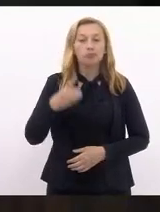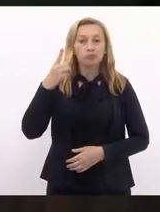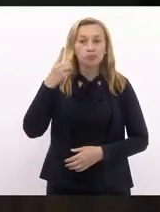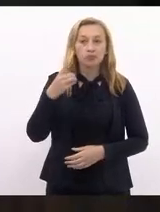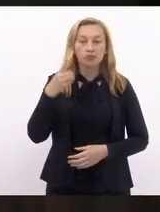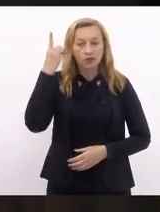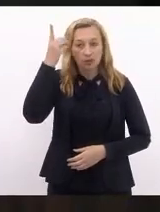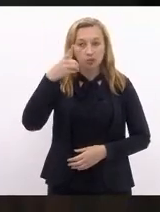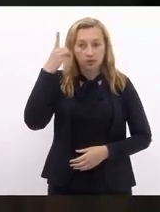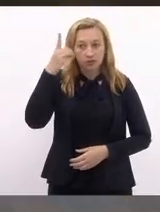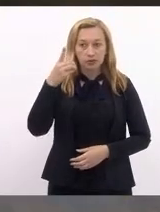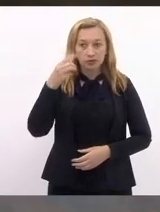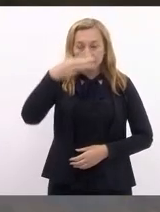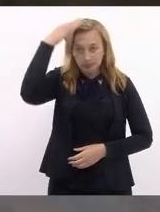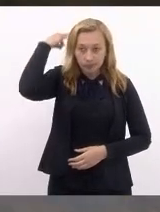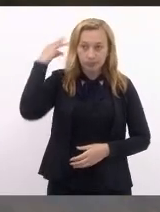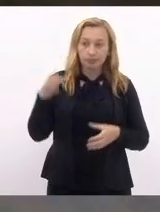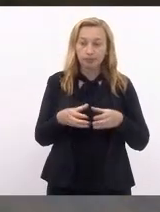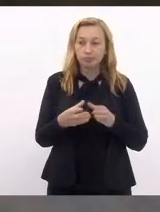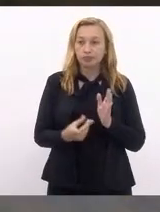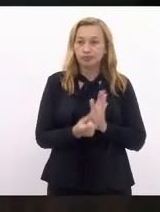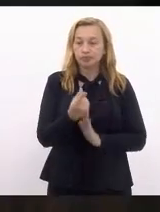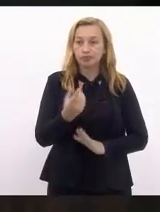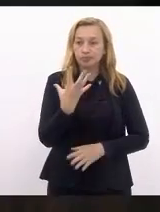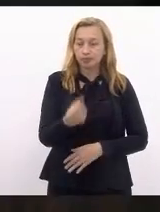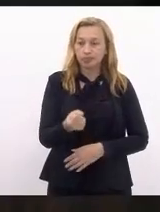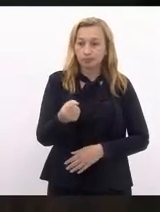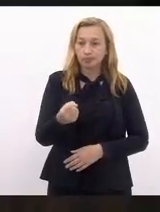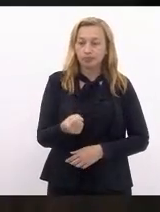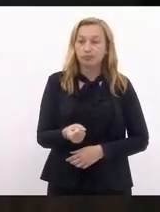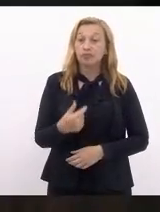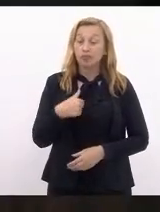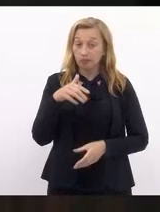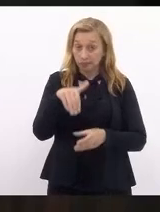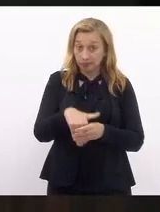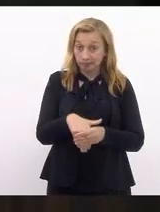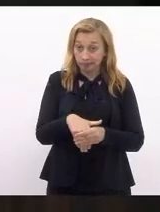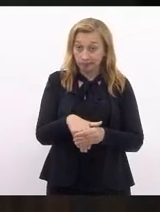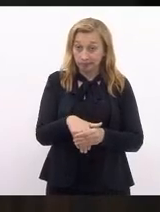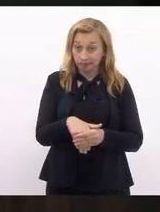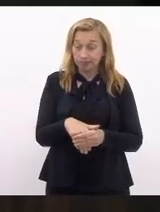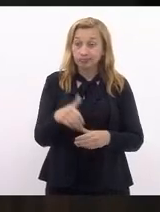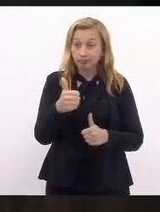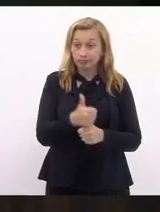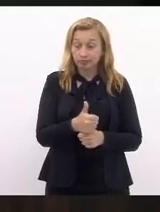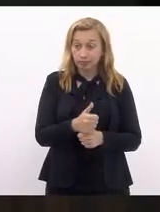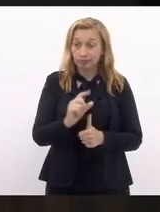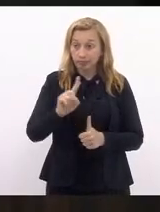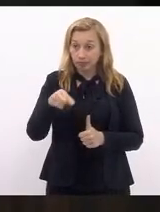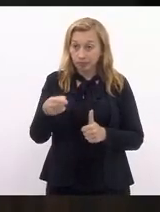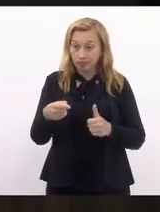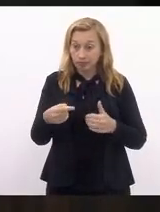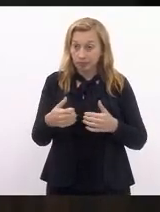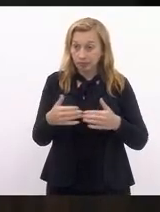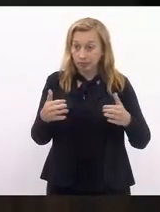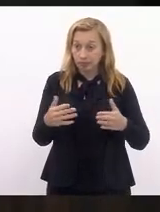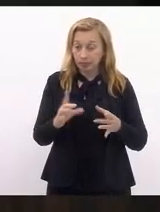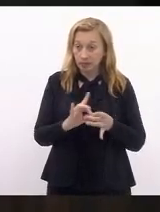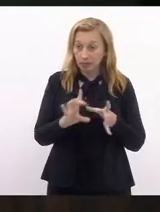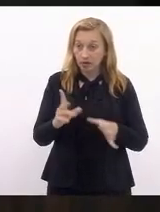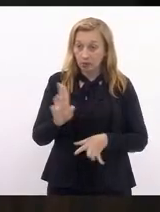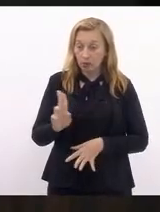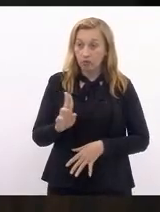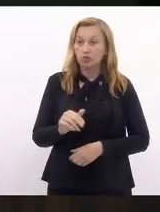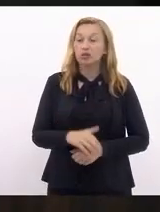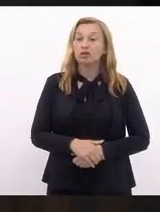de orçamento parecer favorável presente então eu vou botar o substitutivo E aí eu abro para coautoria a última